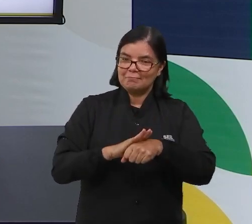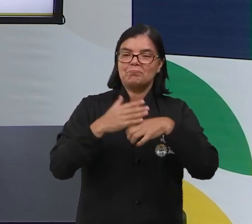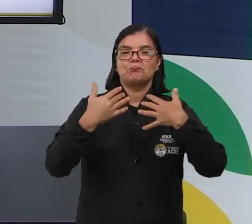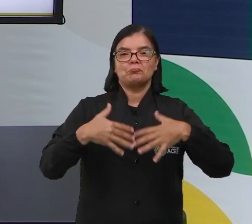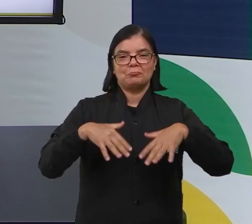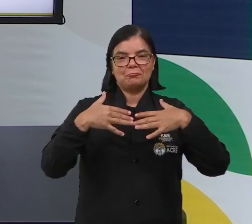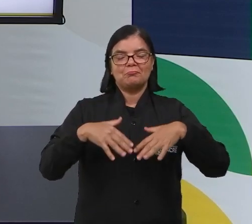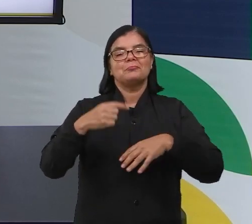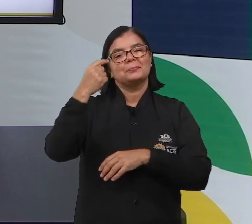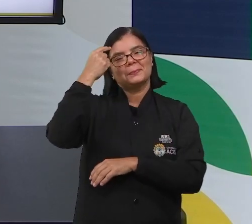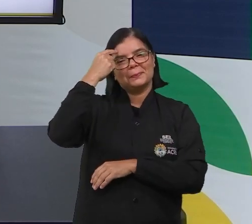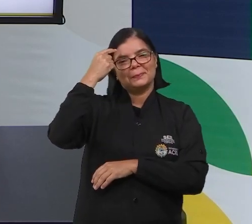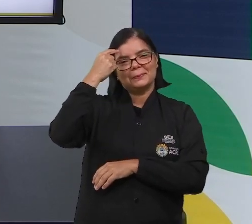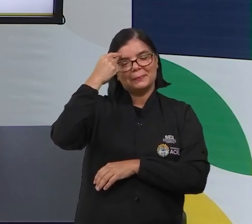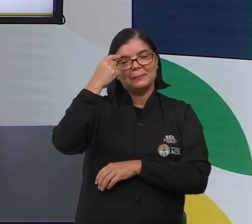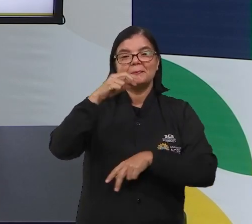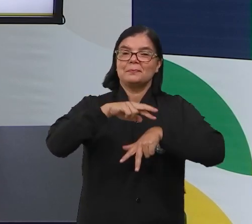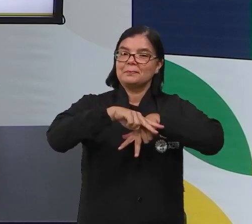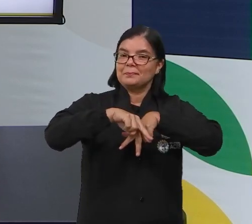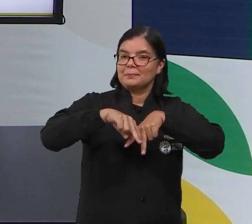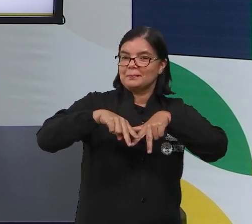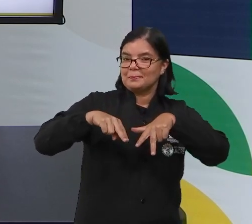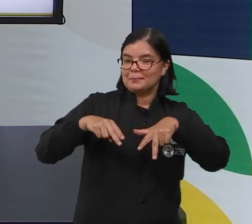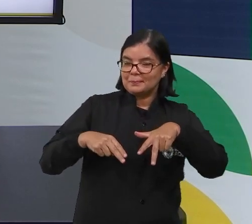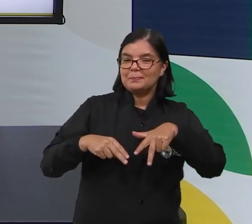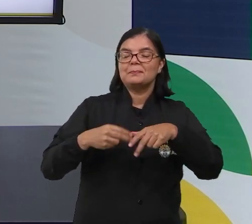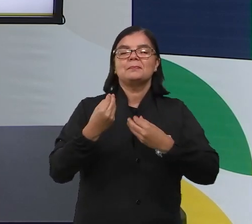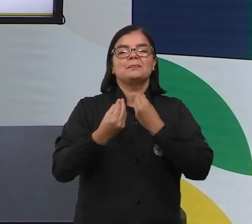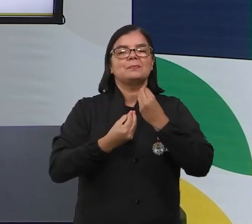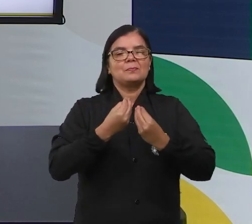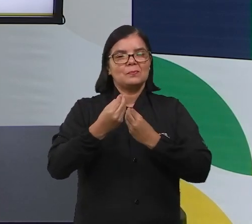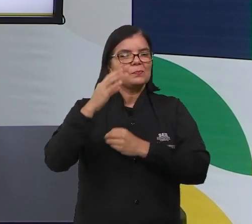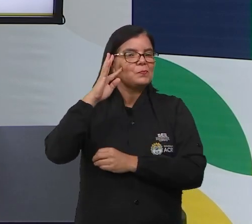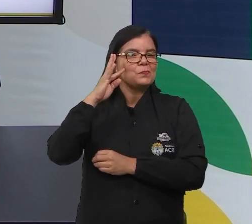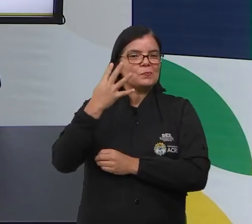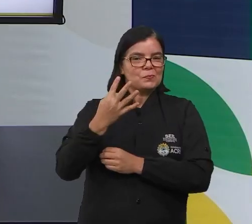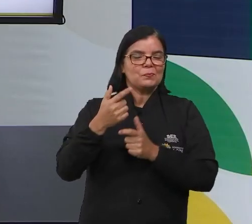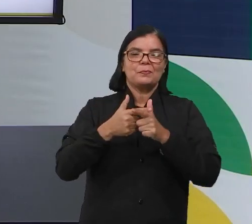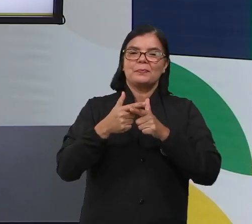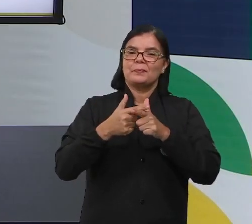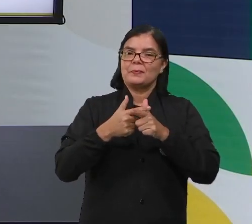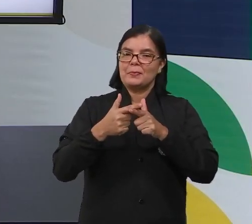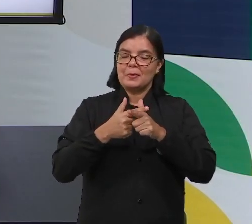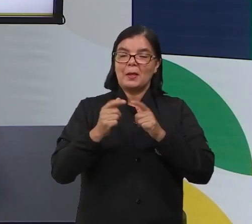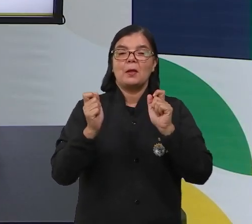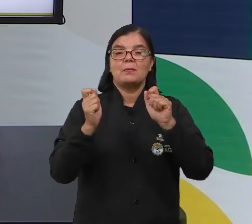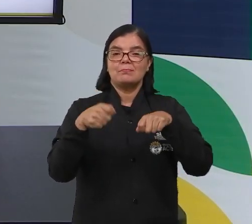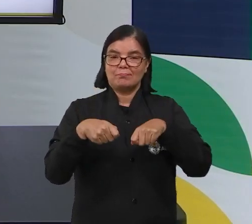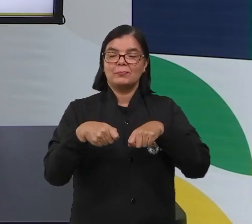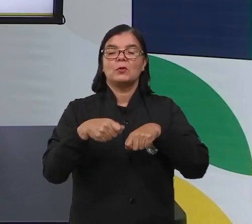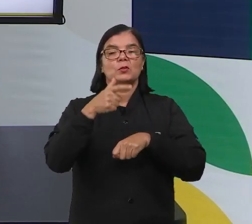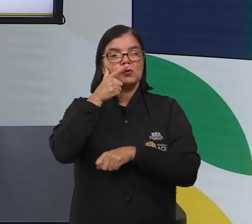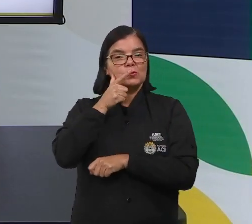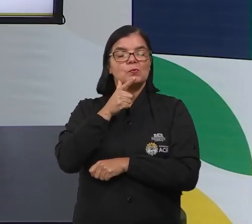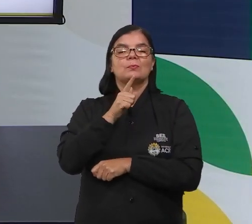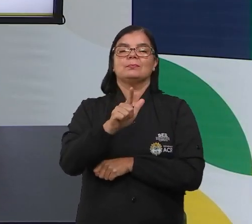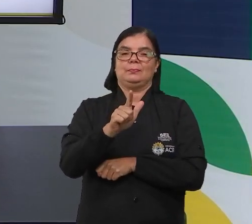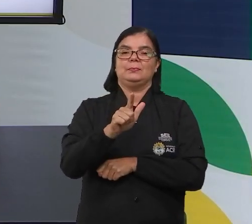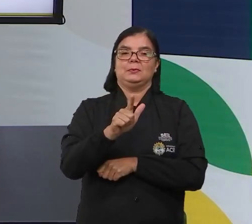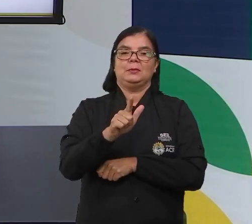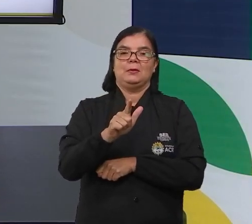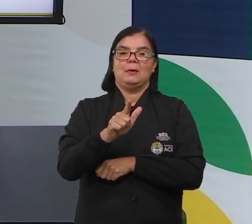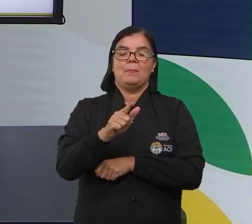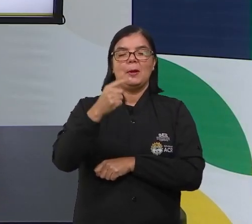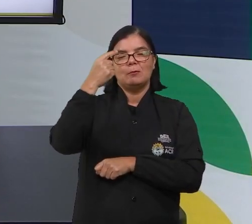bastante com essa reflexão sobre gênero e sobre como a gente resolver alguns problemas que podem ser alcançados pela